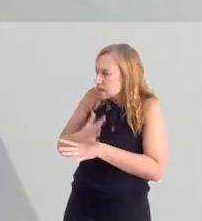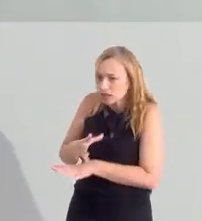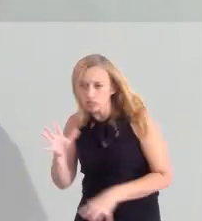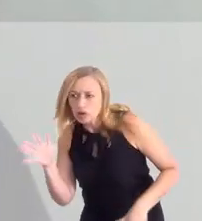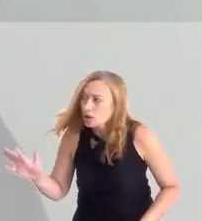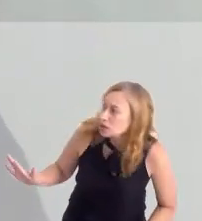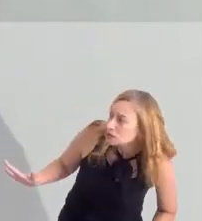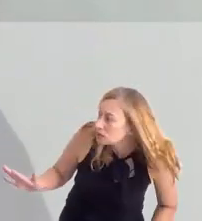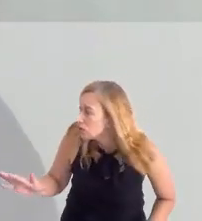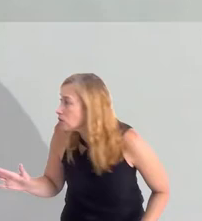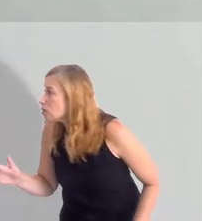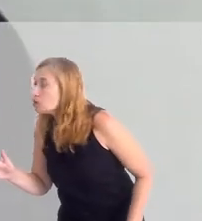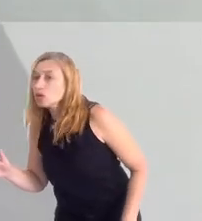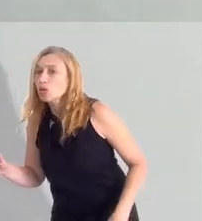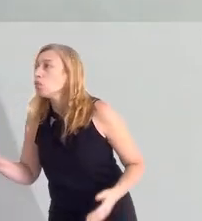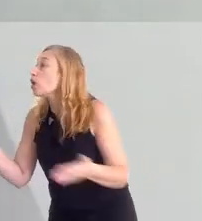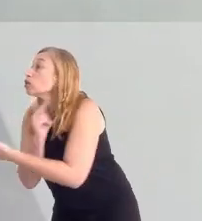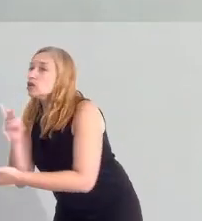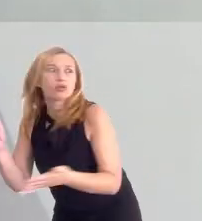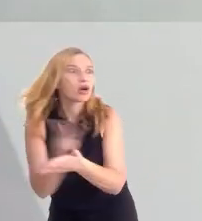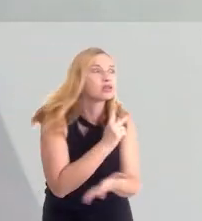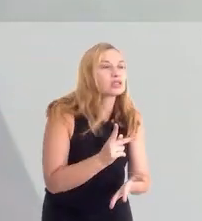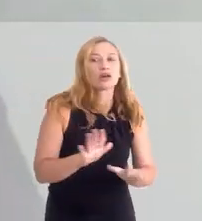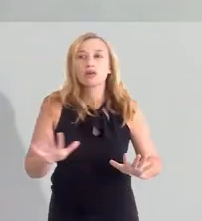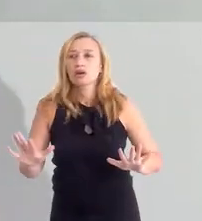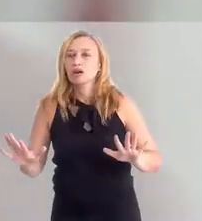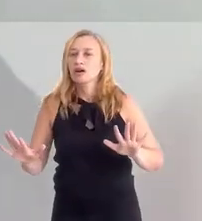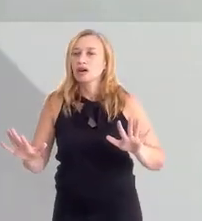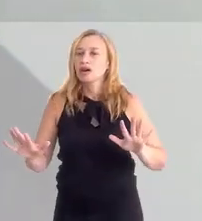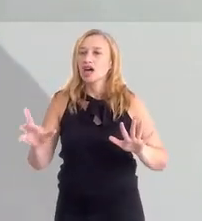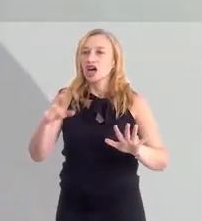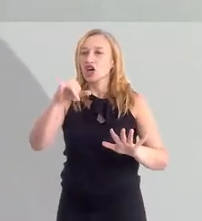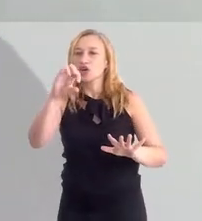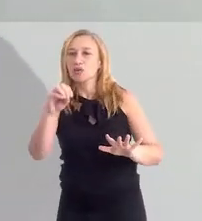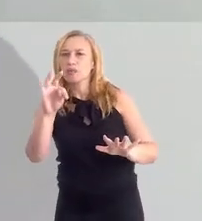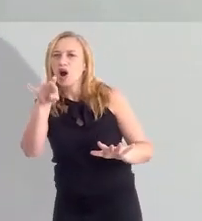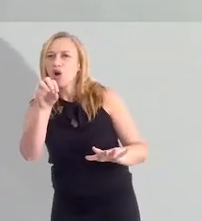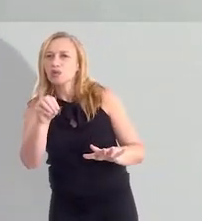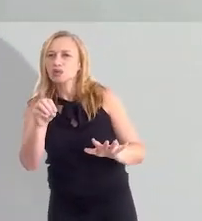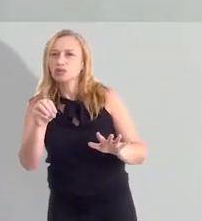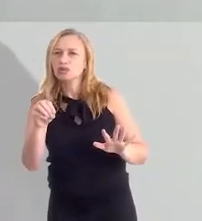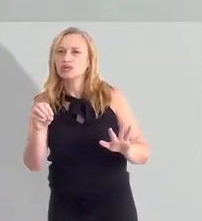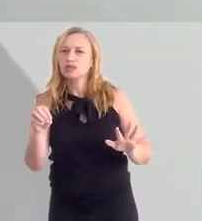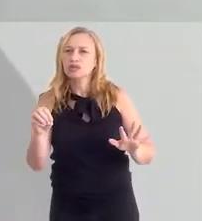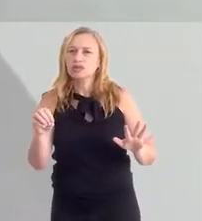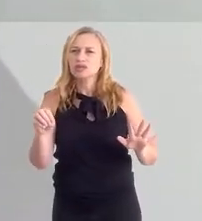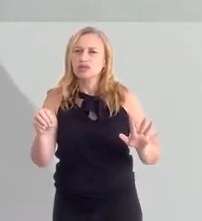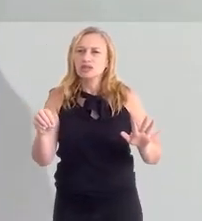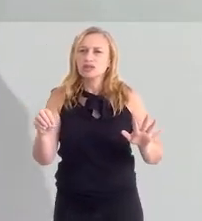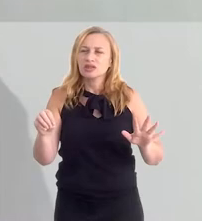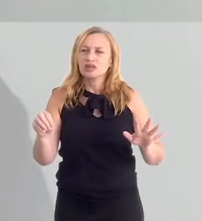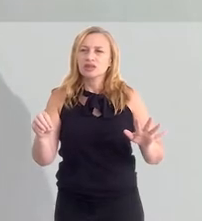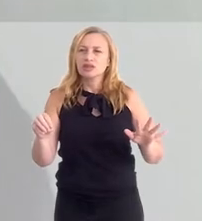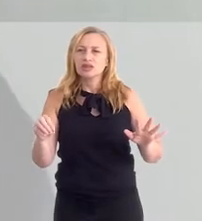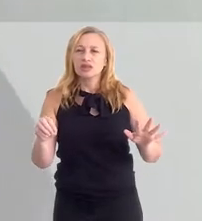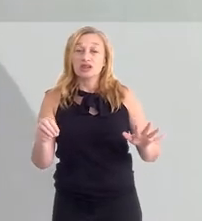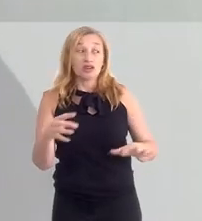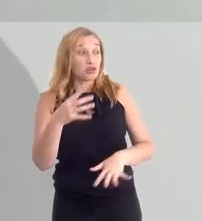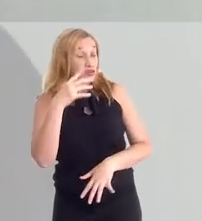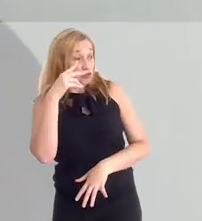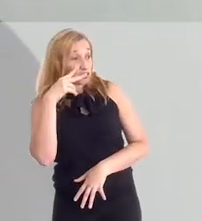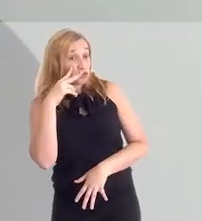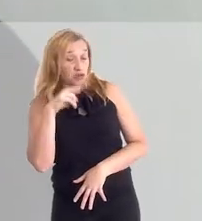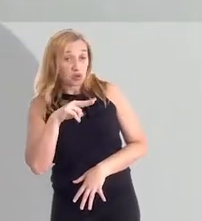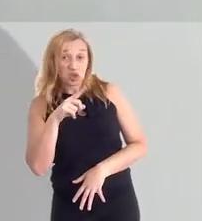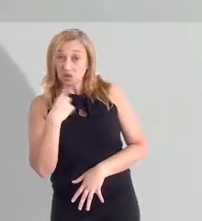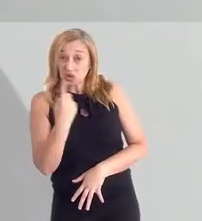Dizemos, olhamos para o Riobaldo e perguntamos: o que aconteceu? O que foi isso? O Riobaldo, com enorme desprezo, tanto pelo nosso desconhecimento quanto pela